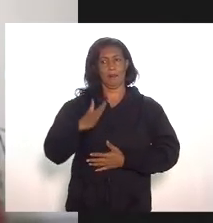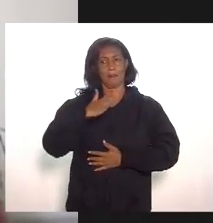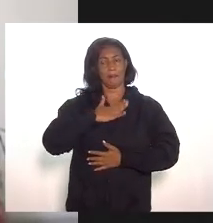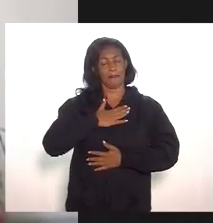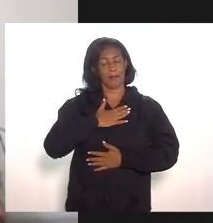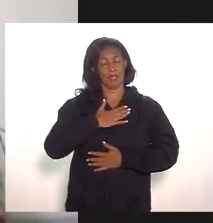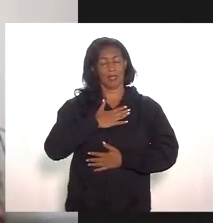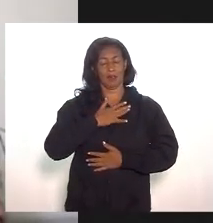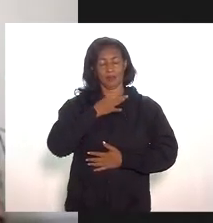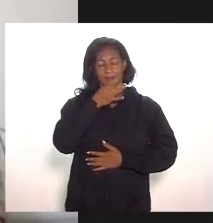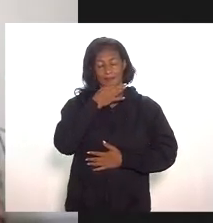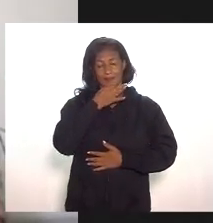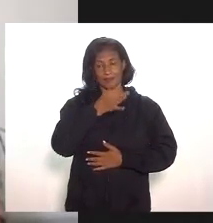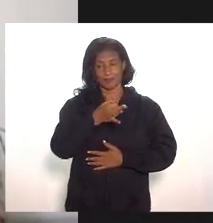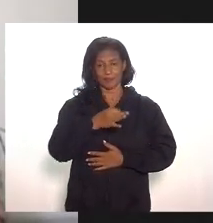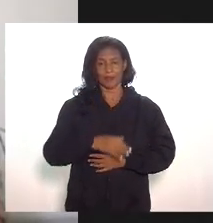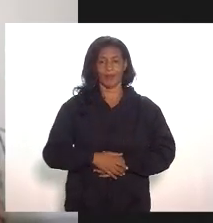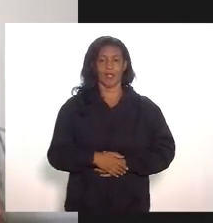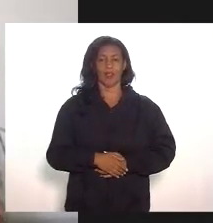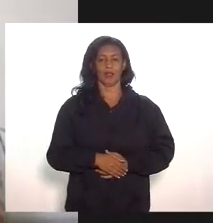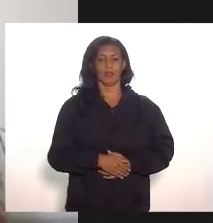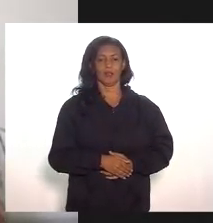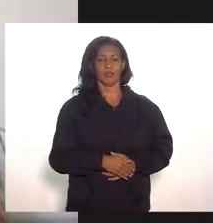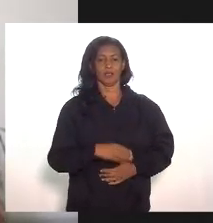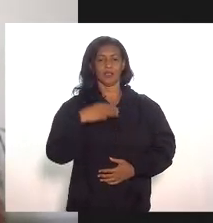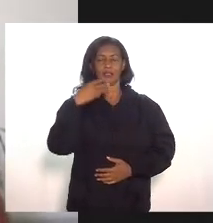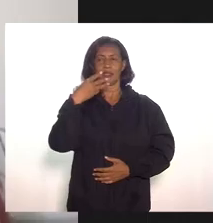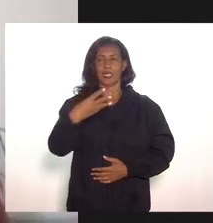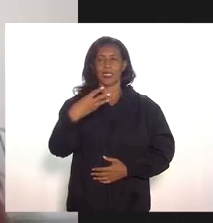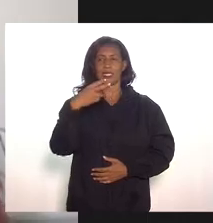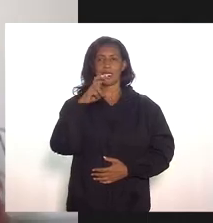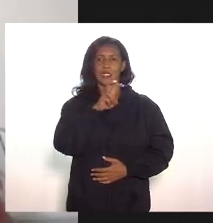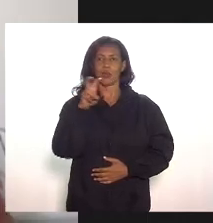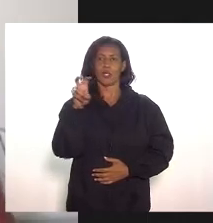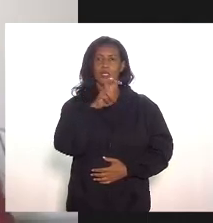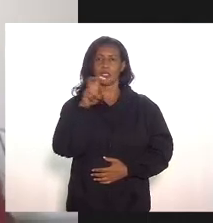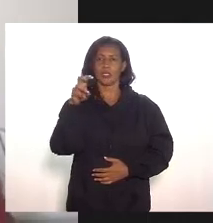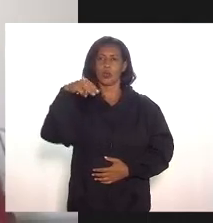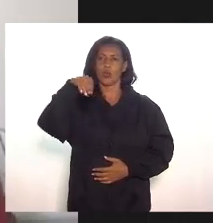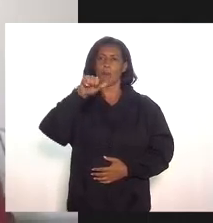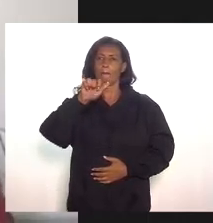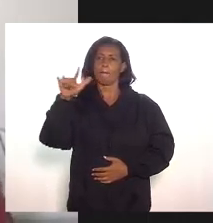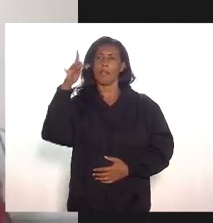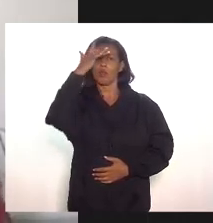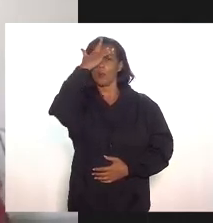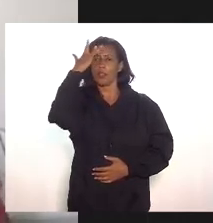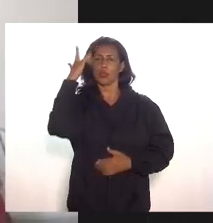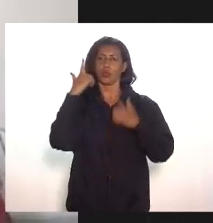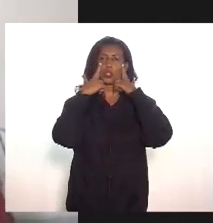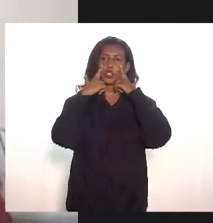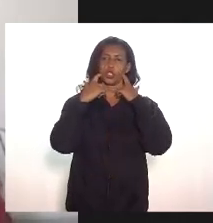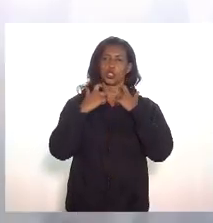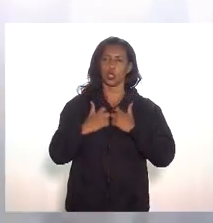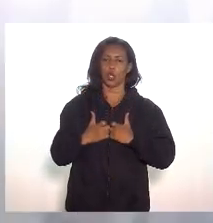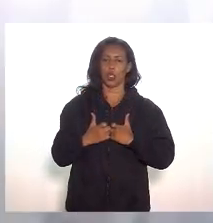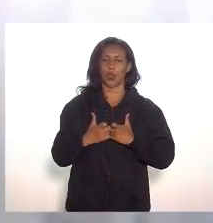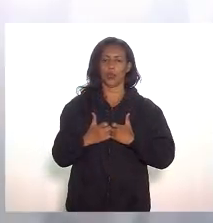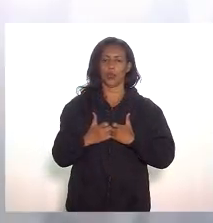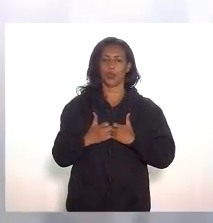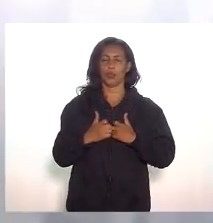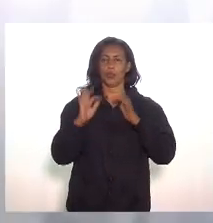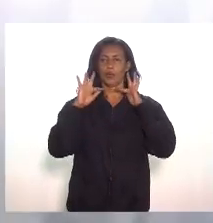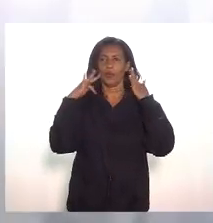minha solidariedade às cerca de 355 mil pessoas que choram a perda dos seus entes queridos.